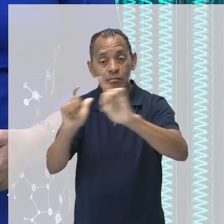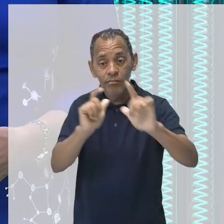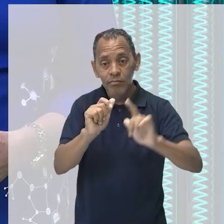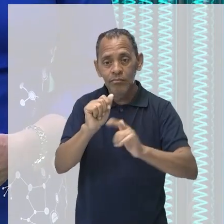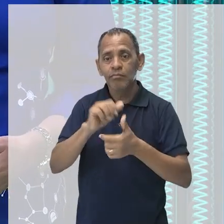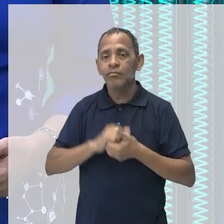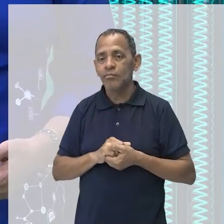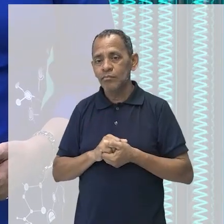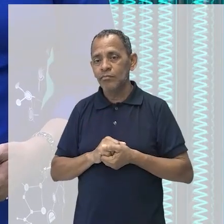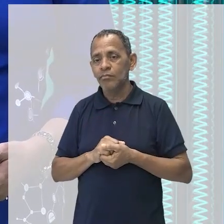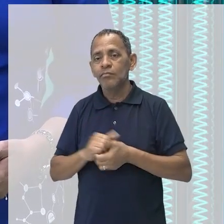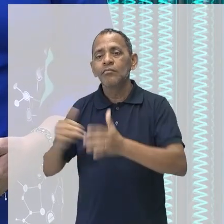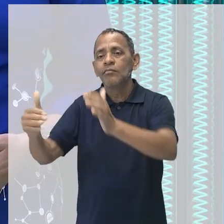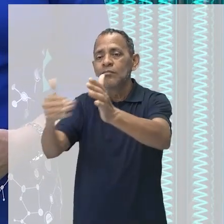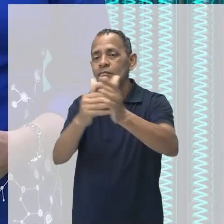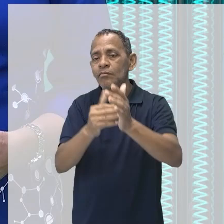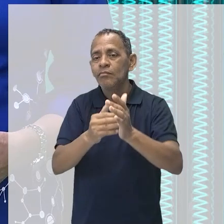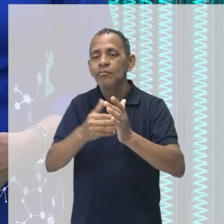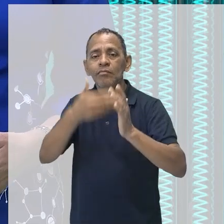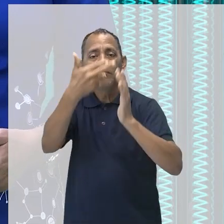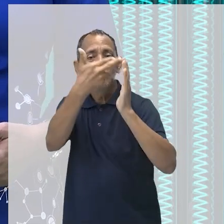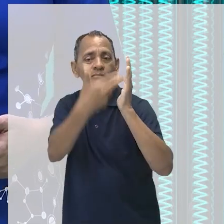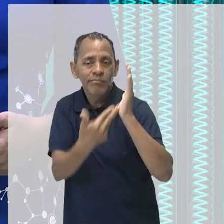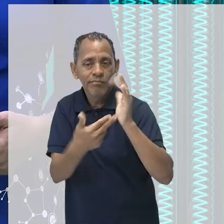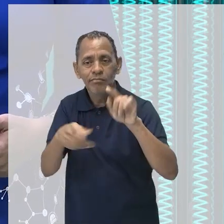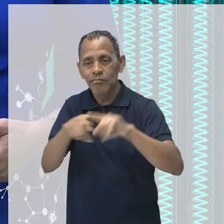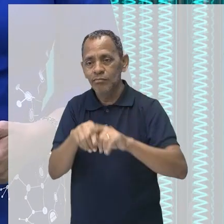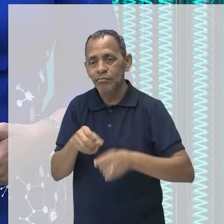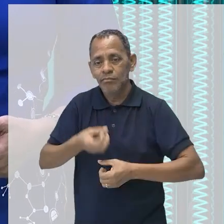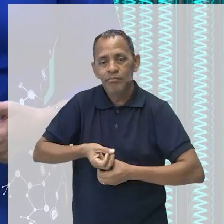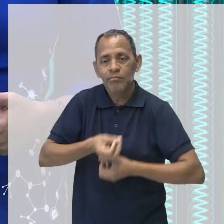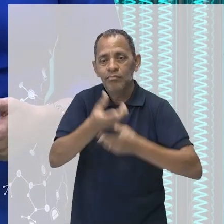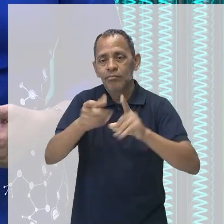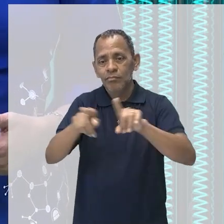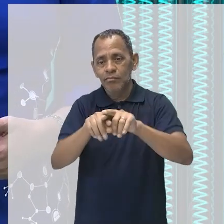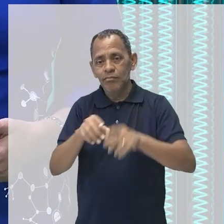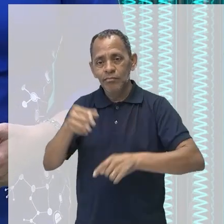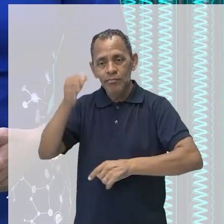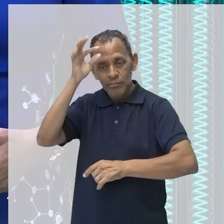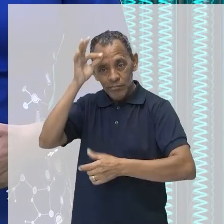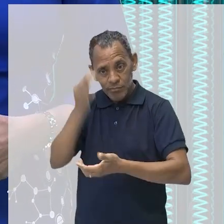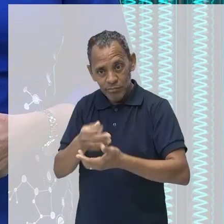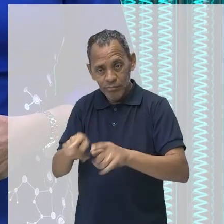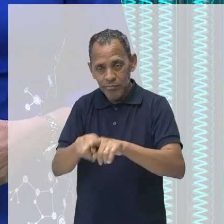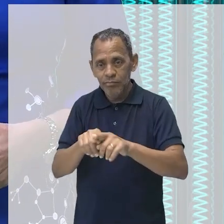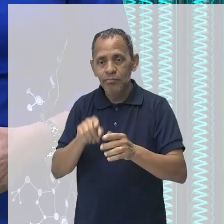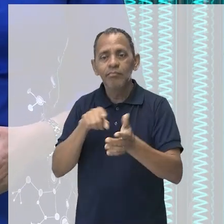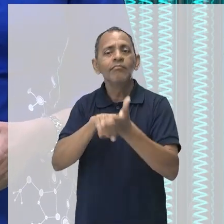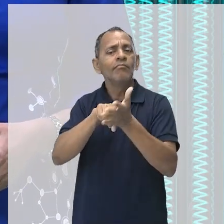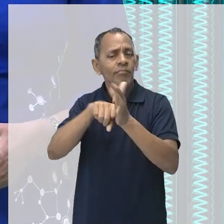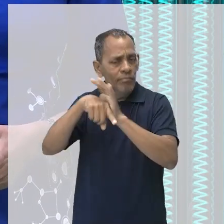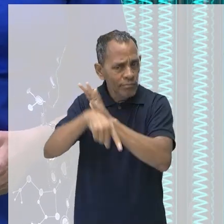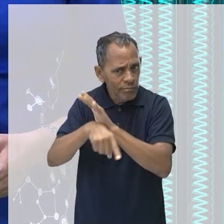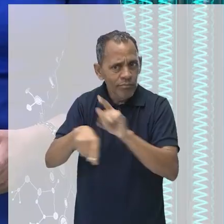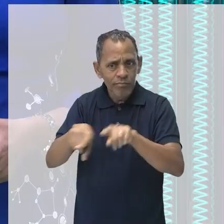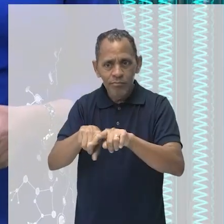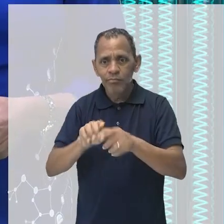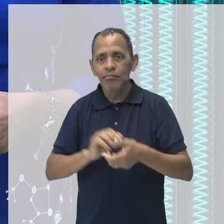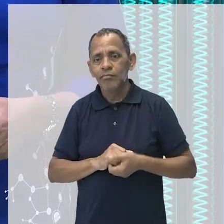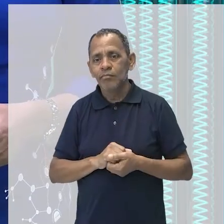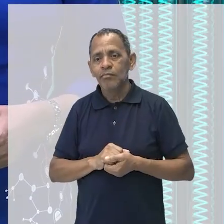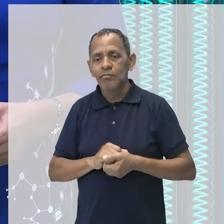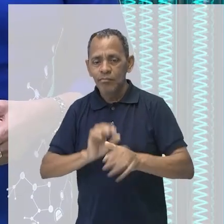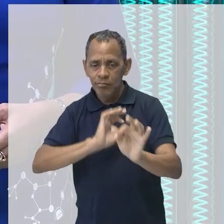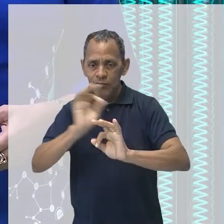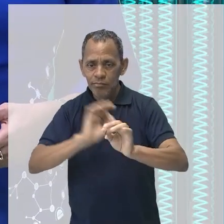sem limitações de um roteiro. Isso promove uma compreensão mais profunda na construção de personagens